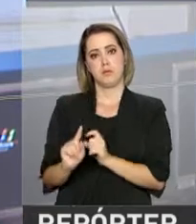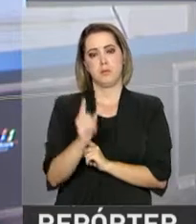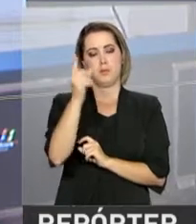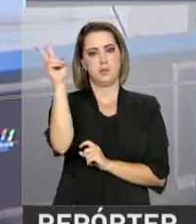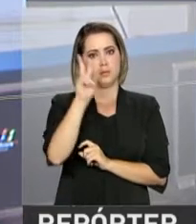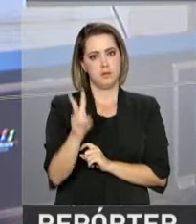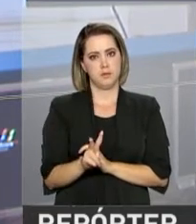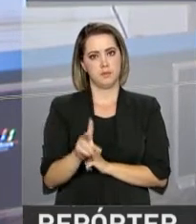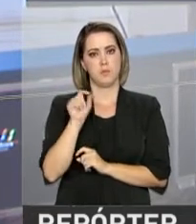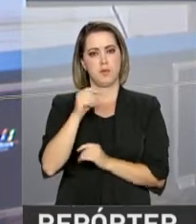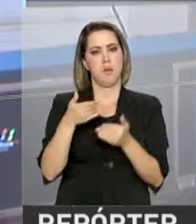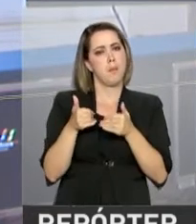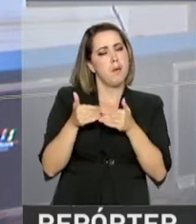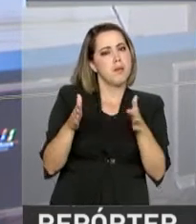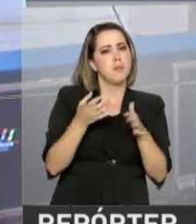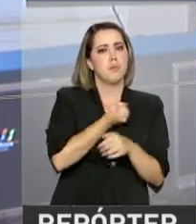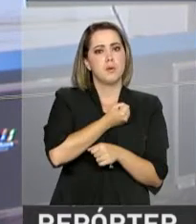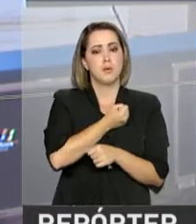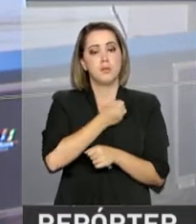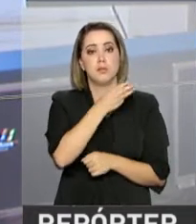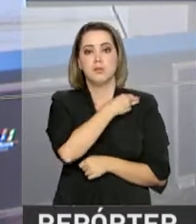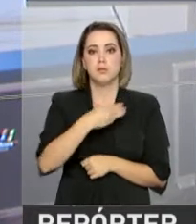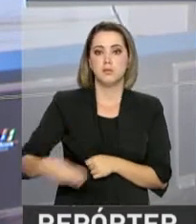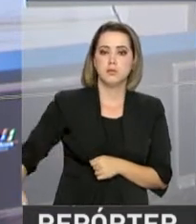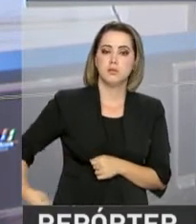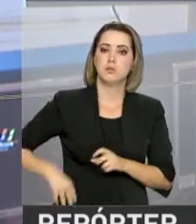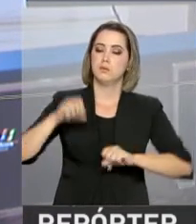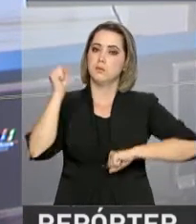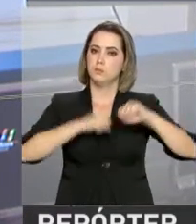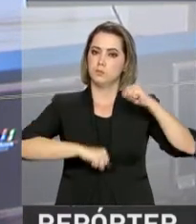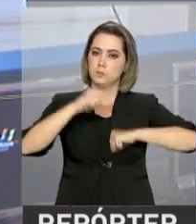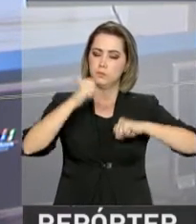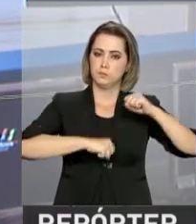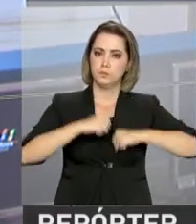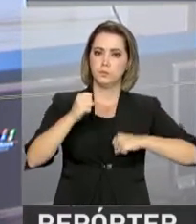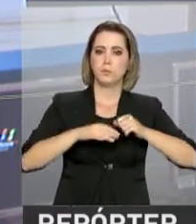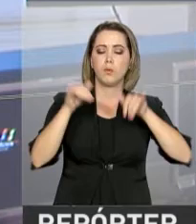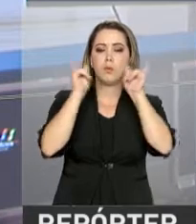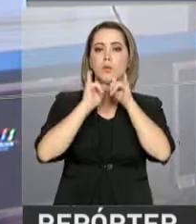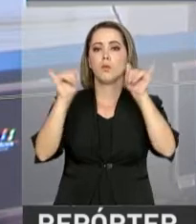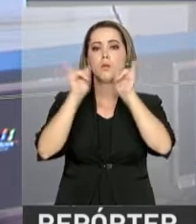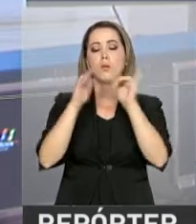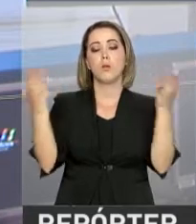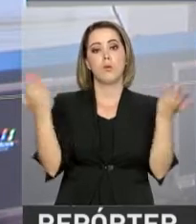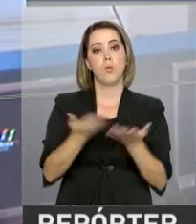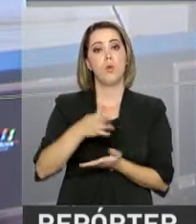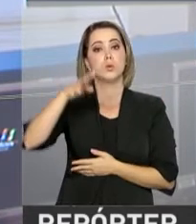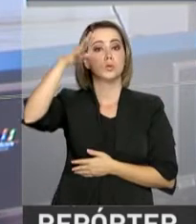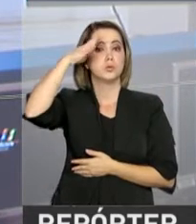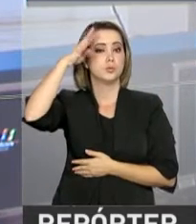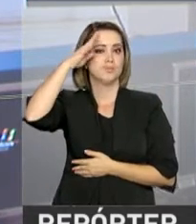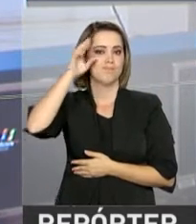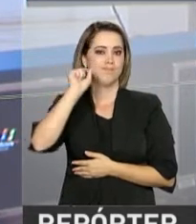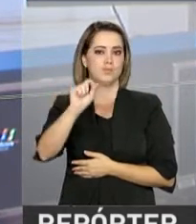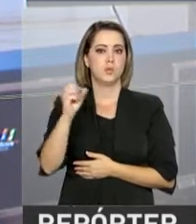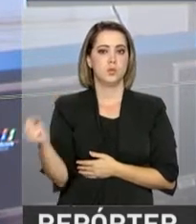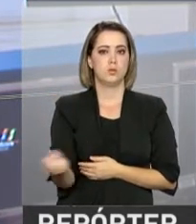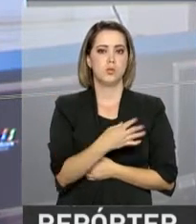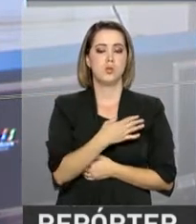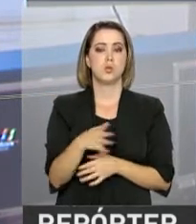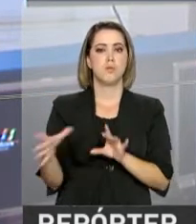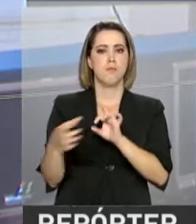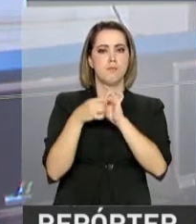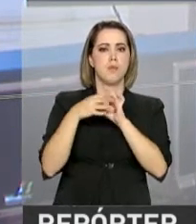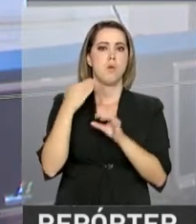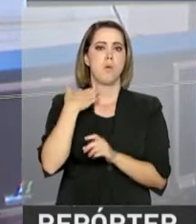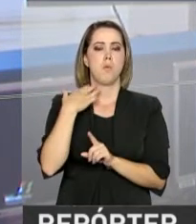vez. Para ampliar esse número, o Ministério da Indústria, Comércio Exterior e Serviços anunciou nesta quarta-feira novas parcerias